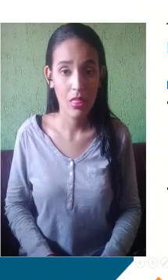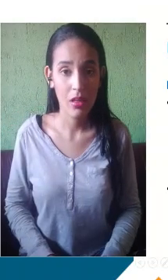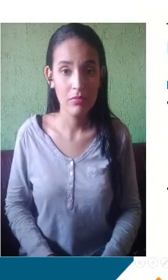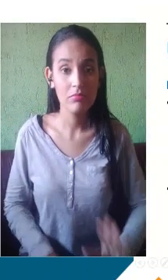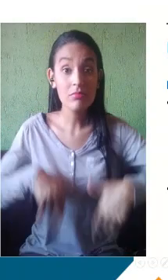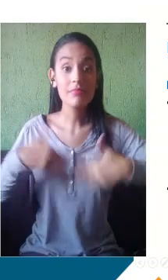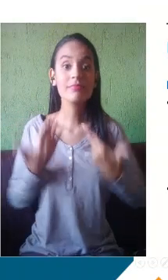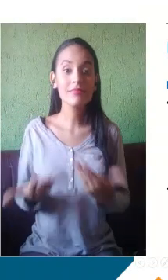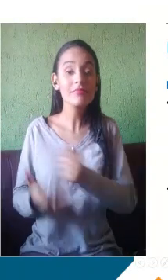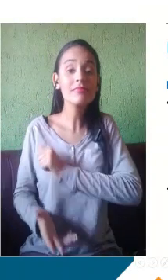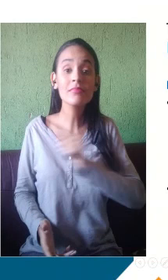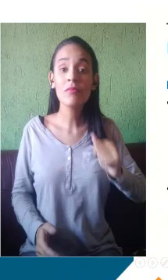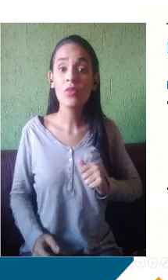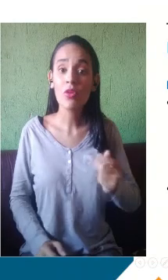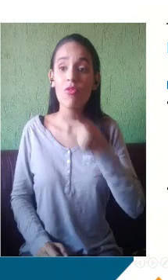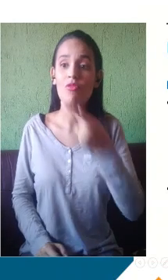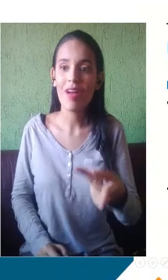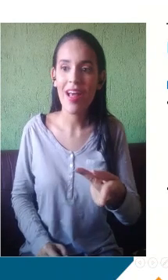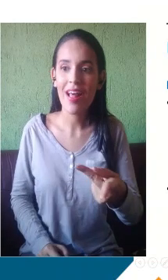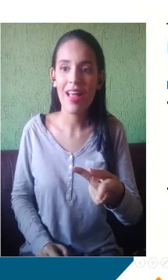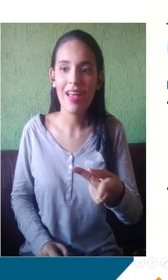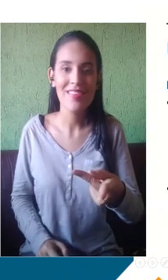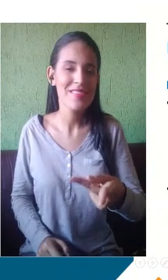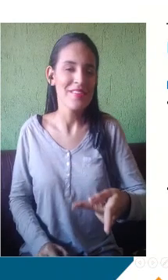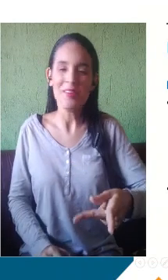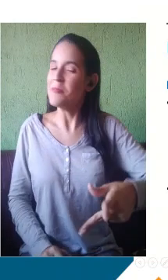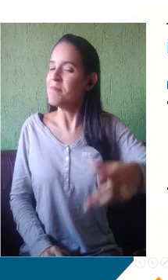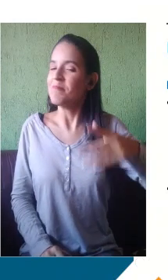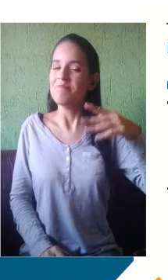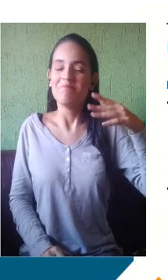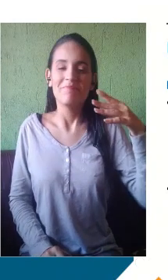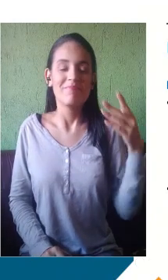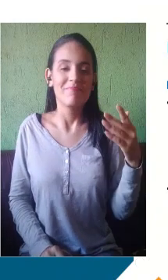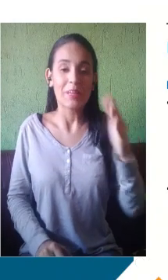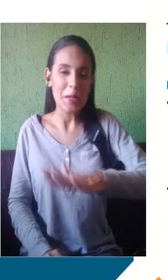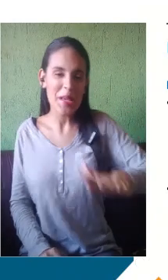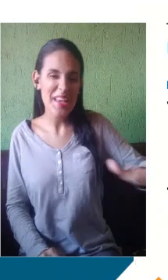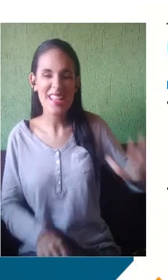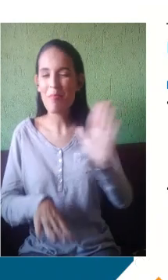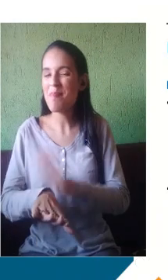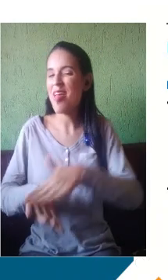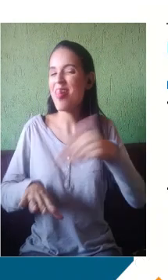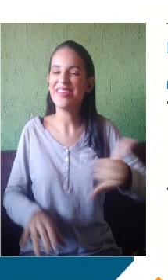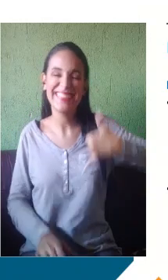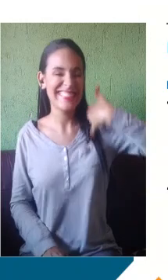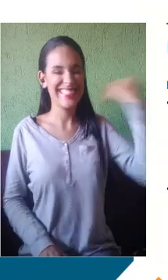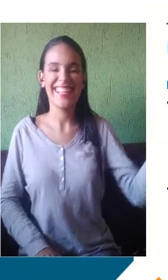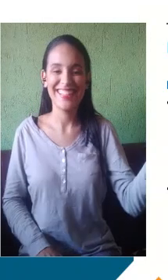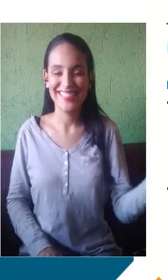é a melhor fase da vida. E por que a infância é a melhor fase da vida? É o momento em que a gente